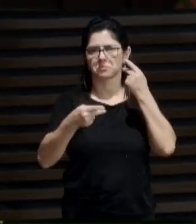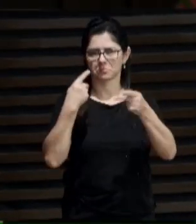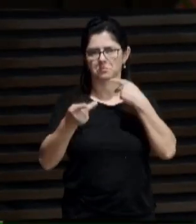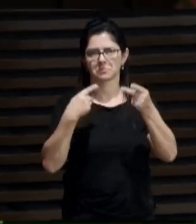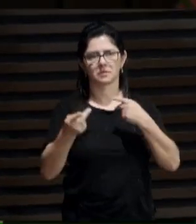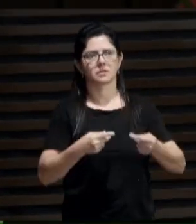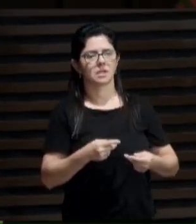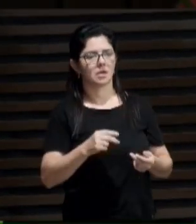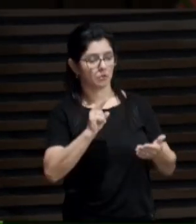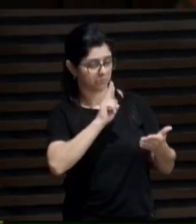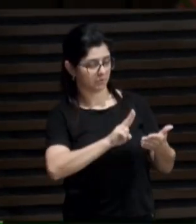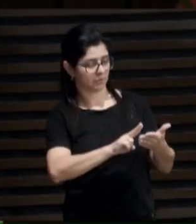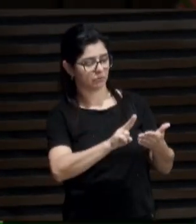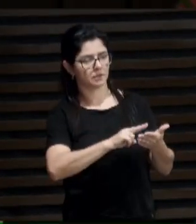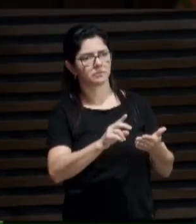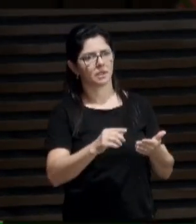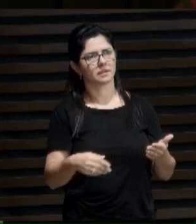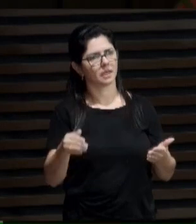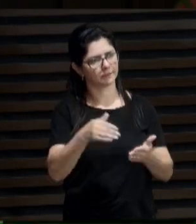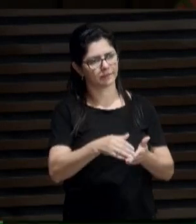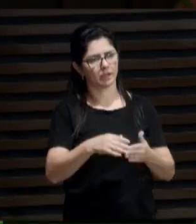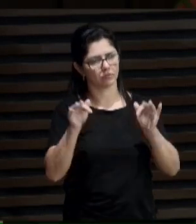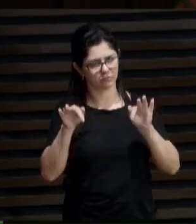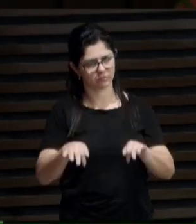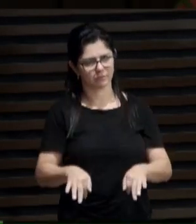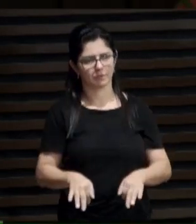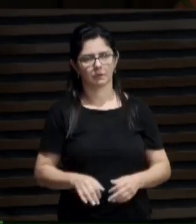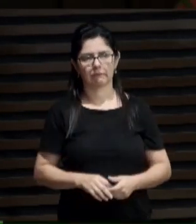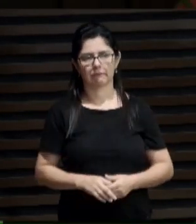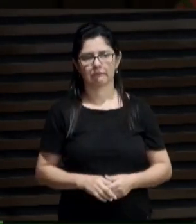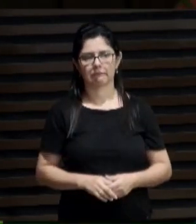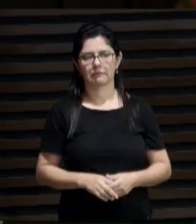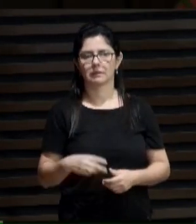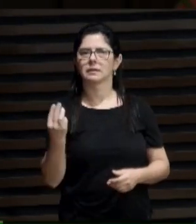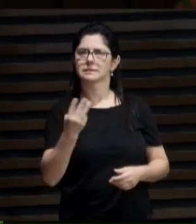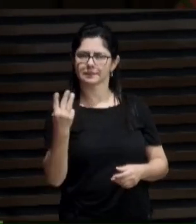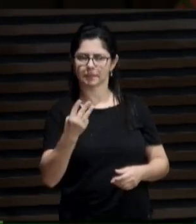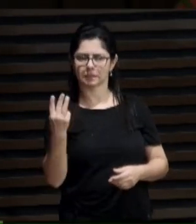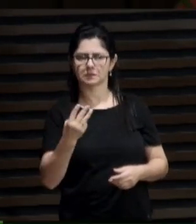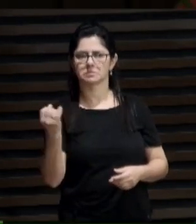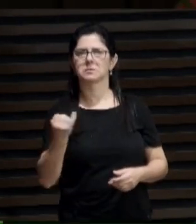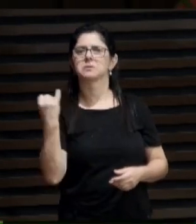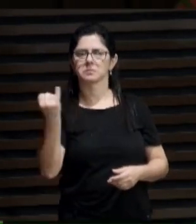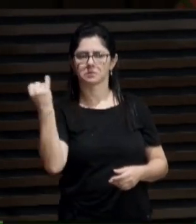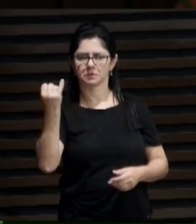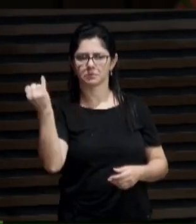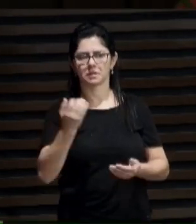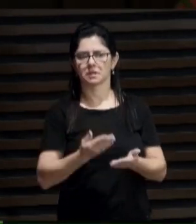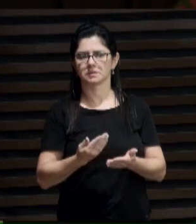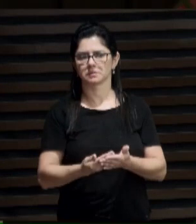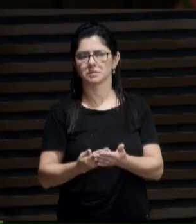fim. Mas eu gostaria que você observasse três pontos fundamentais nesse estudo. O primeiro é